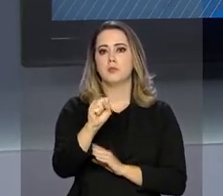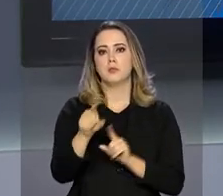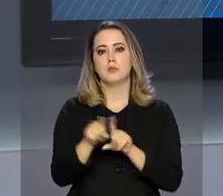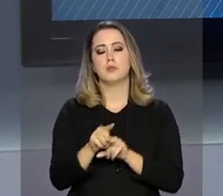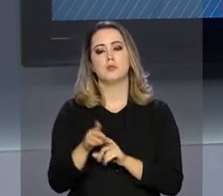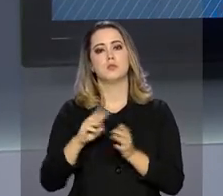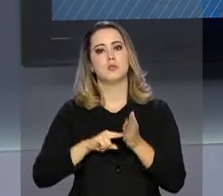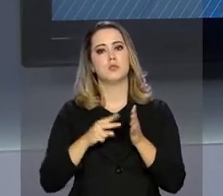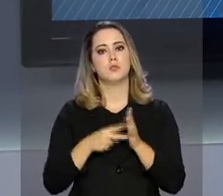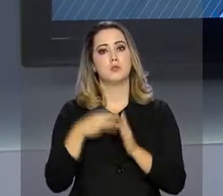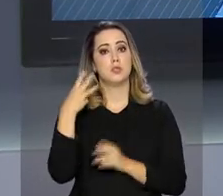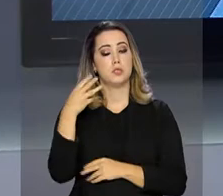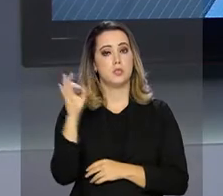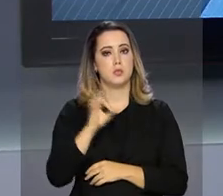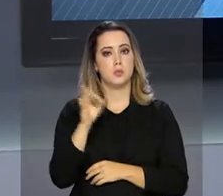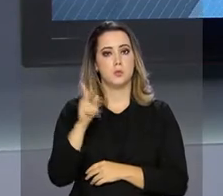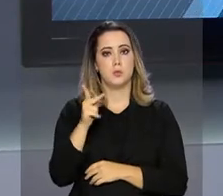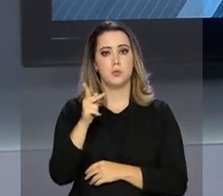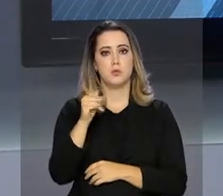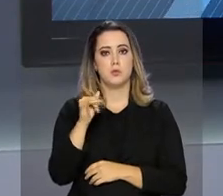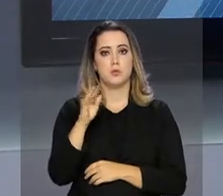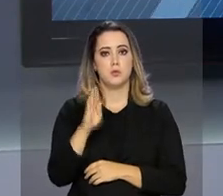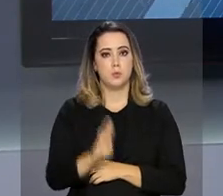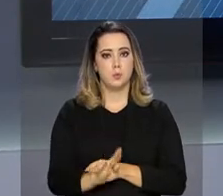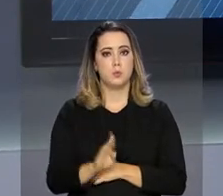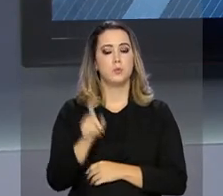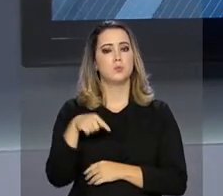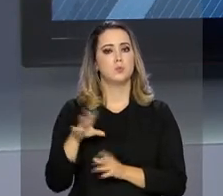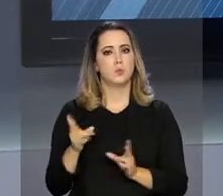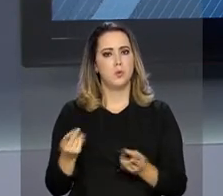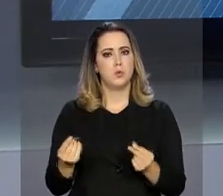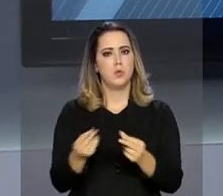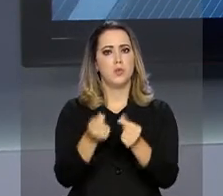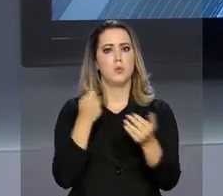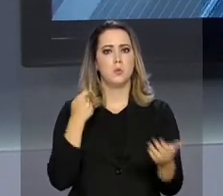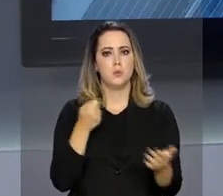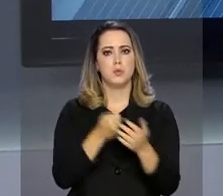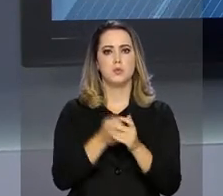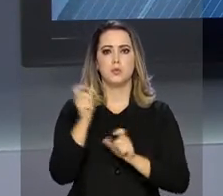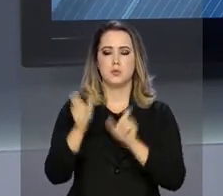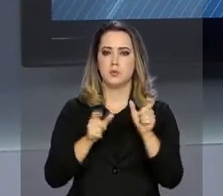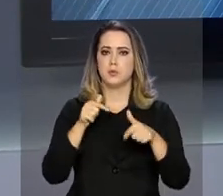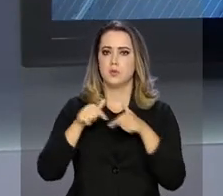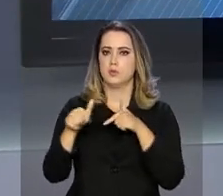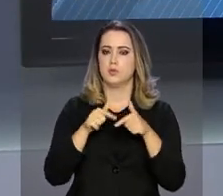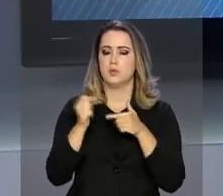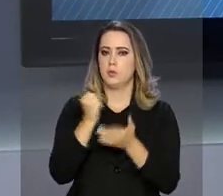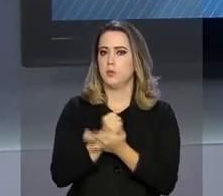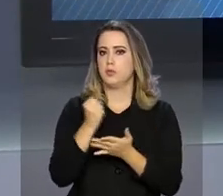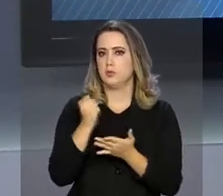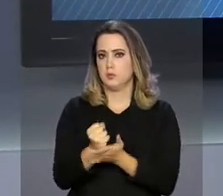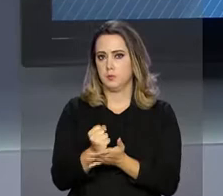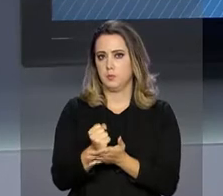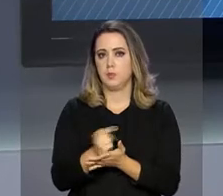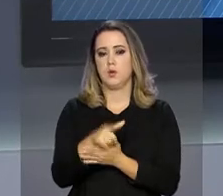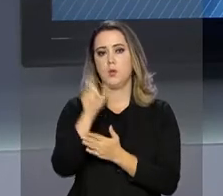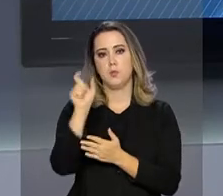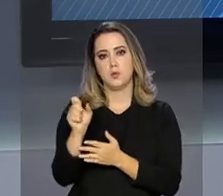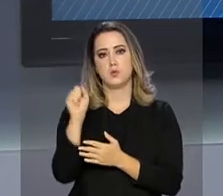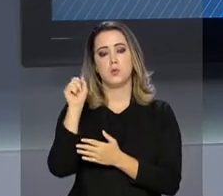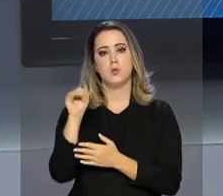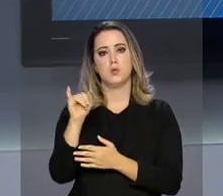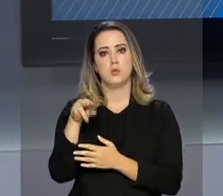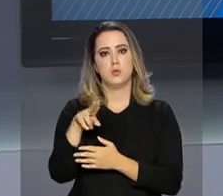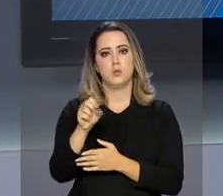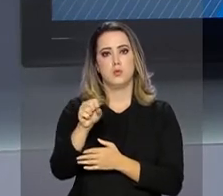3% do produto interno bruto brasileiro o montante será pago aos trabalhadores do mercado formal aos beneficiários da